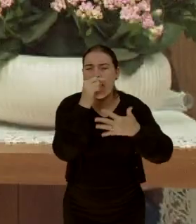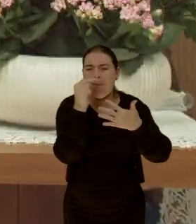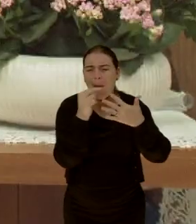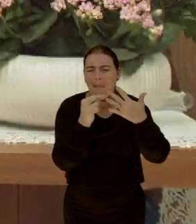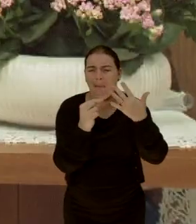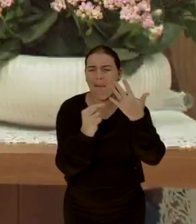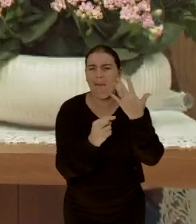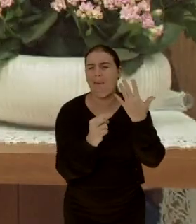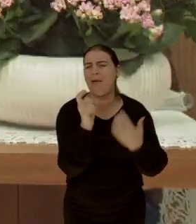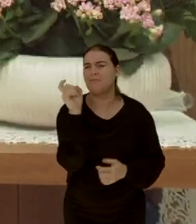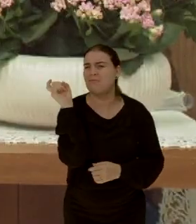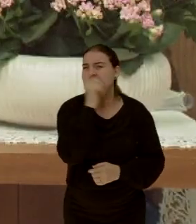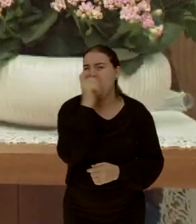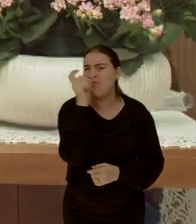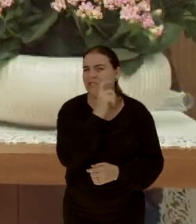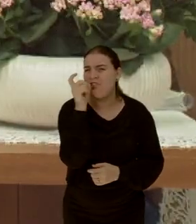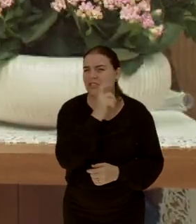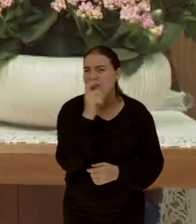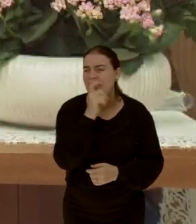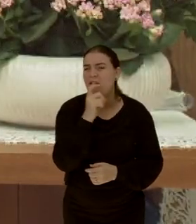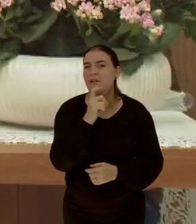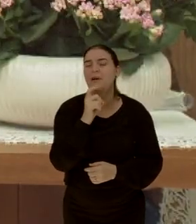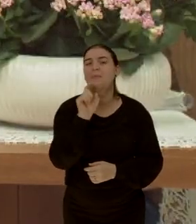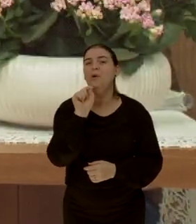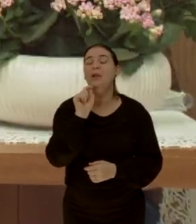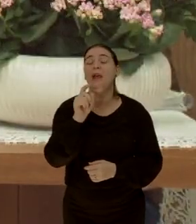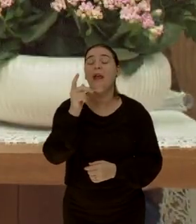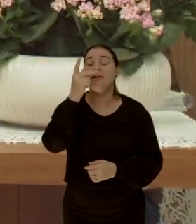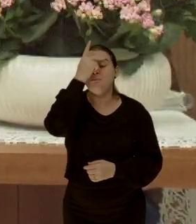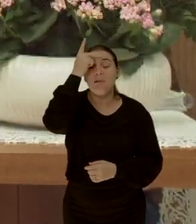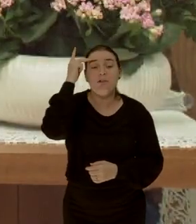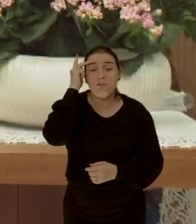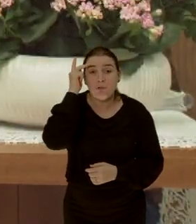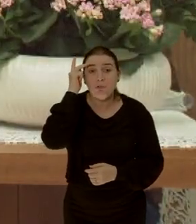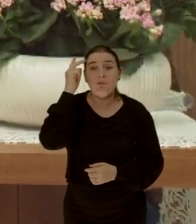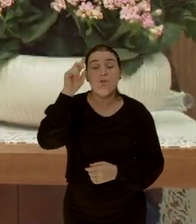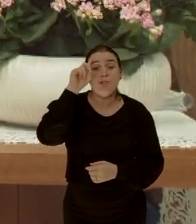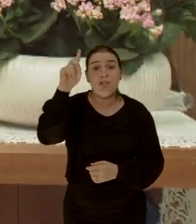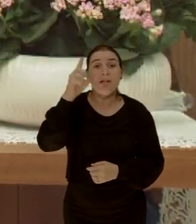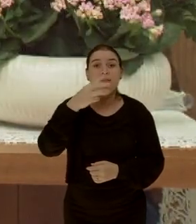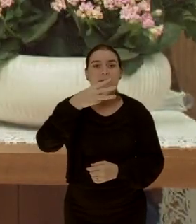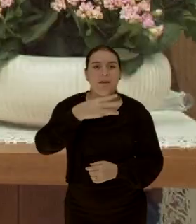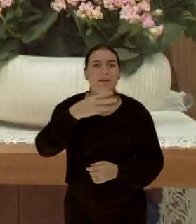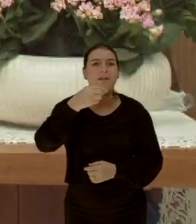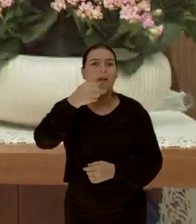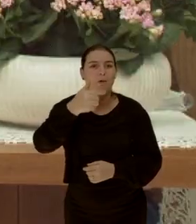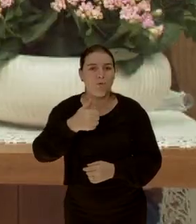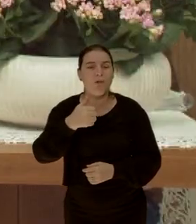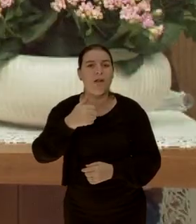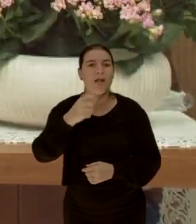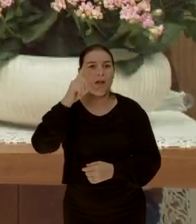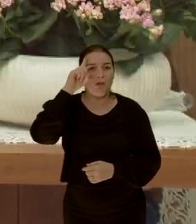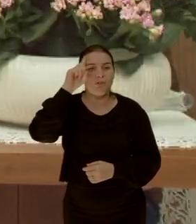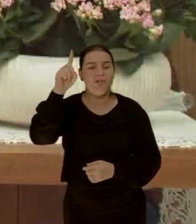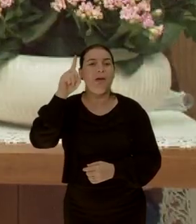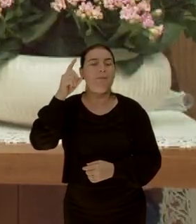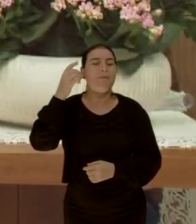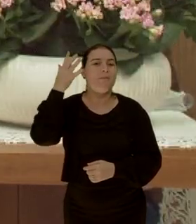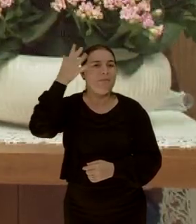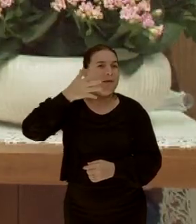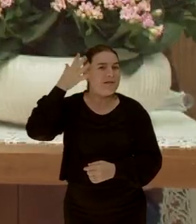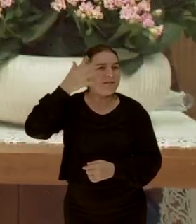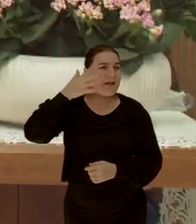de mentiras que ele queria para deixar o povo, no dia 31, que era o dia que a mensagem vinha de